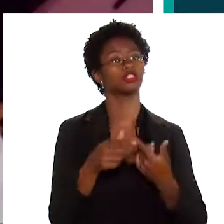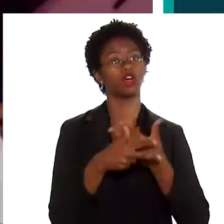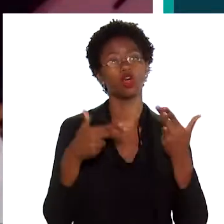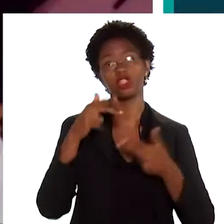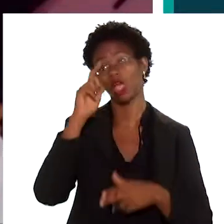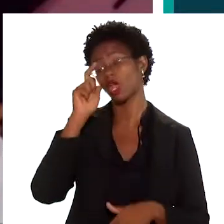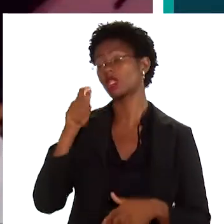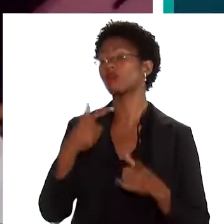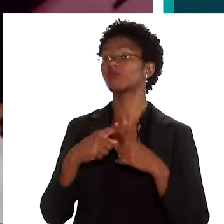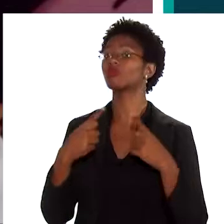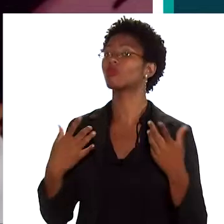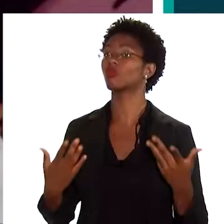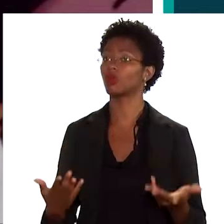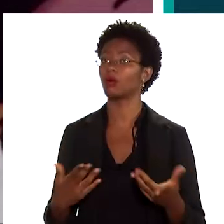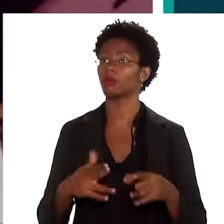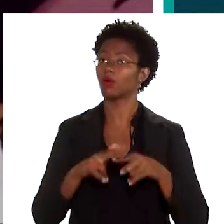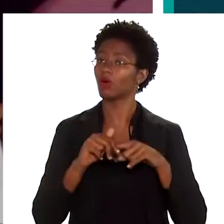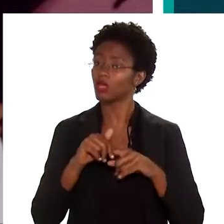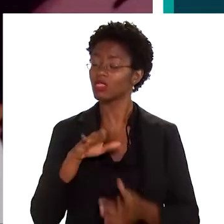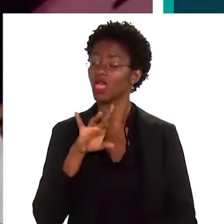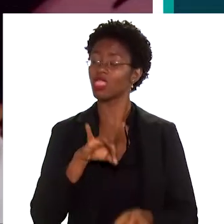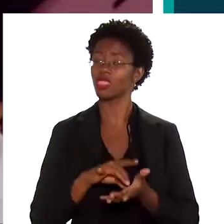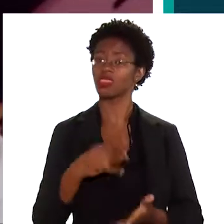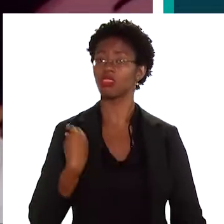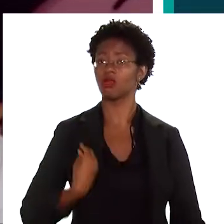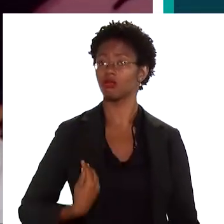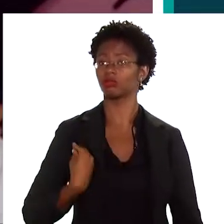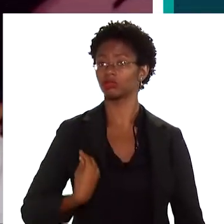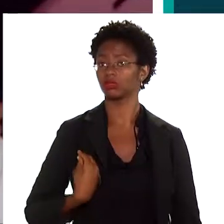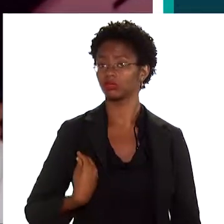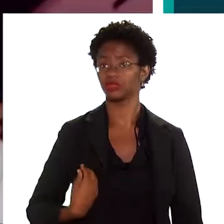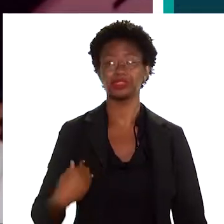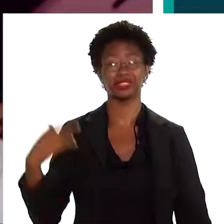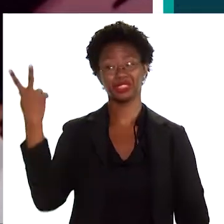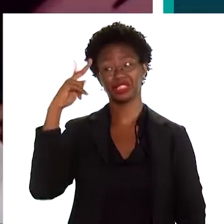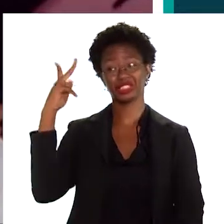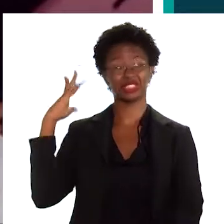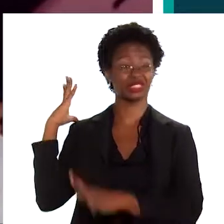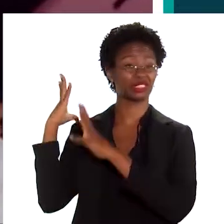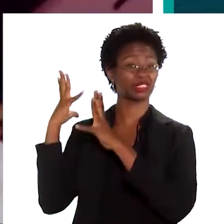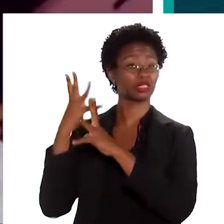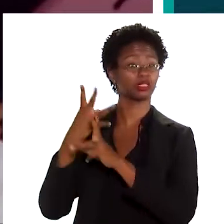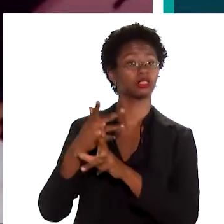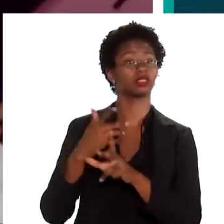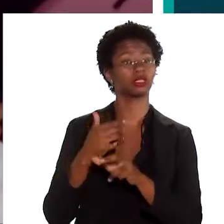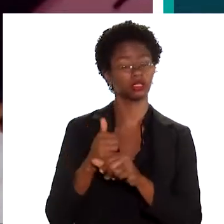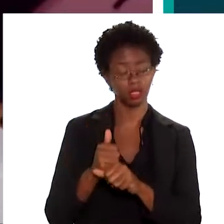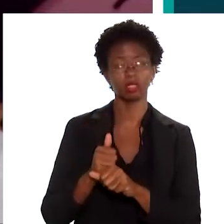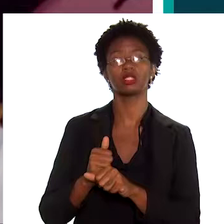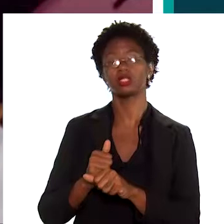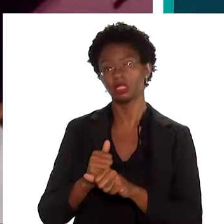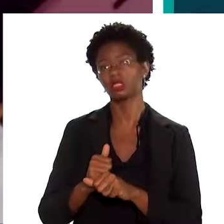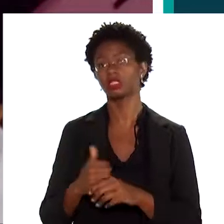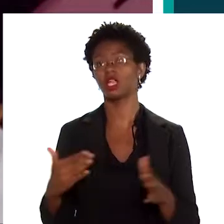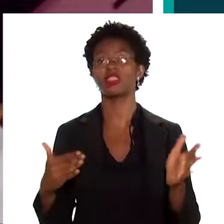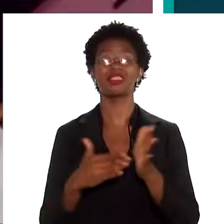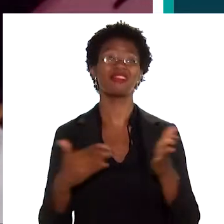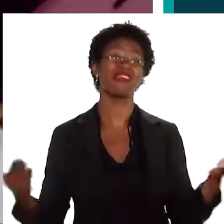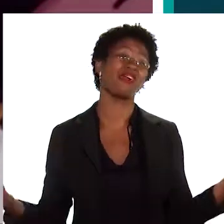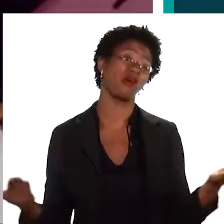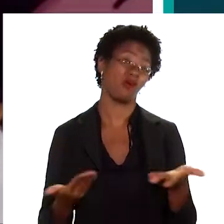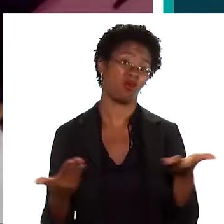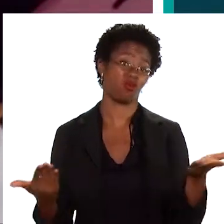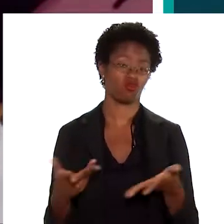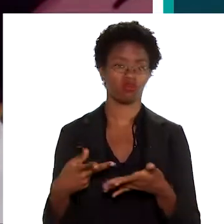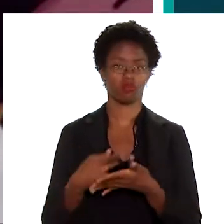ponto bem interessante, porque é uma realidade que é histórica, que prevalece, inclusive, até os